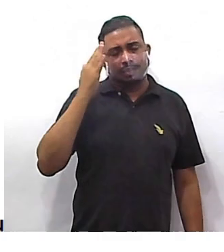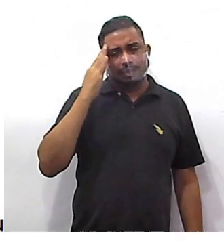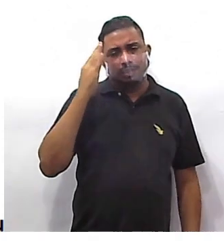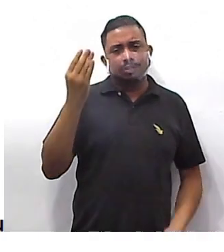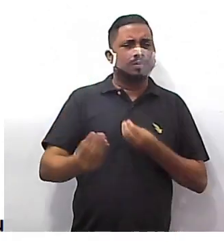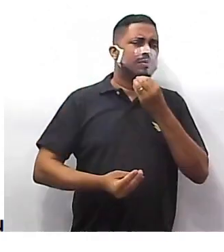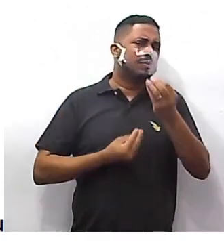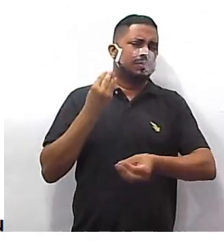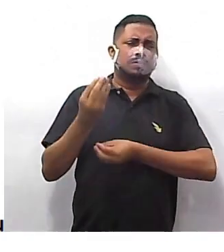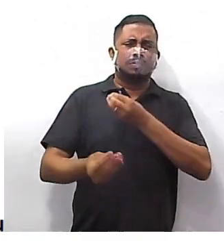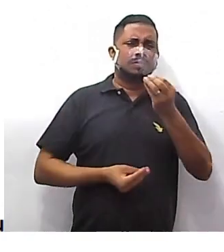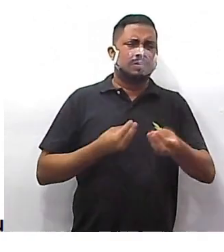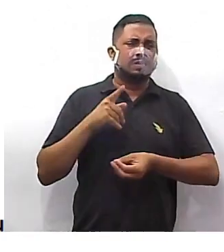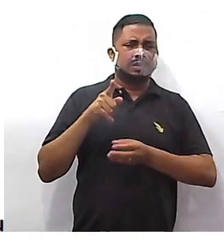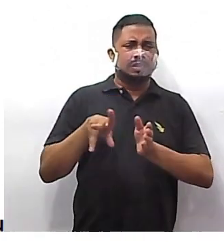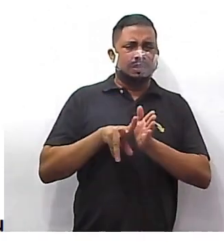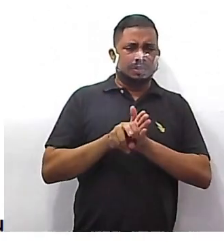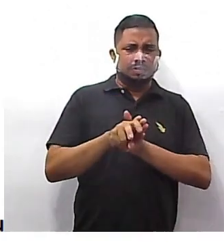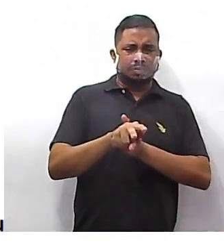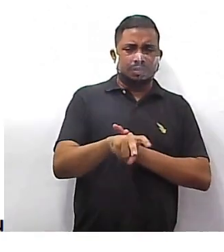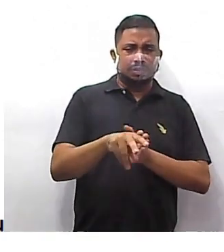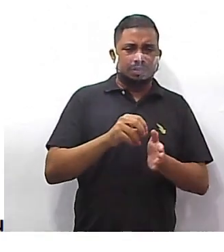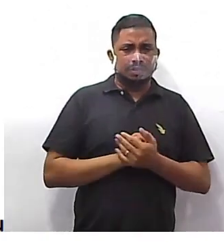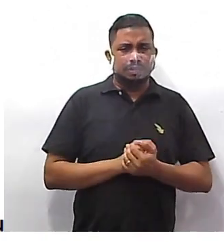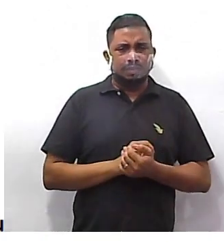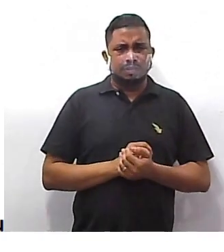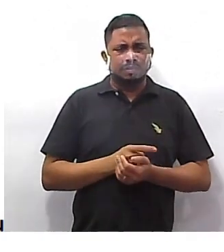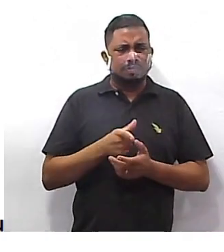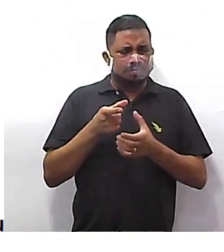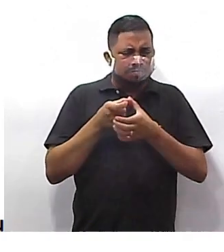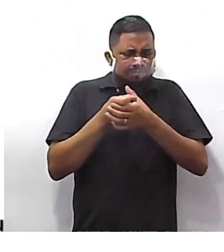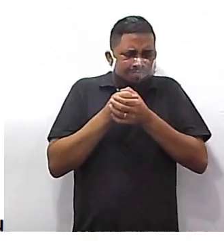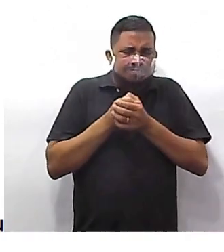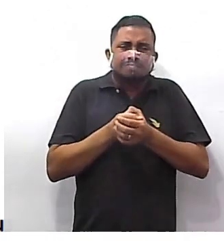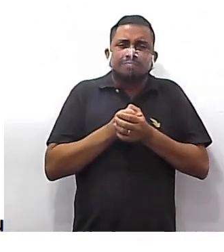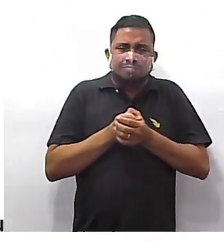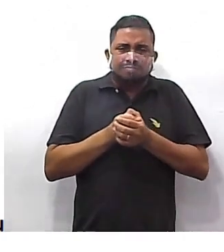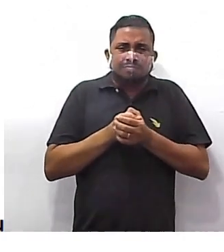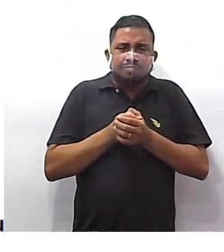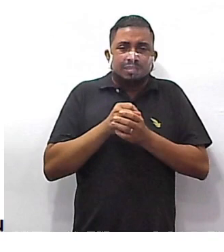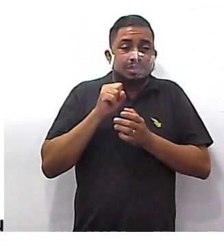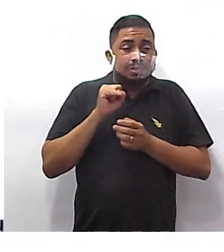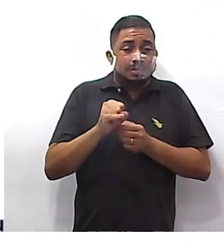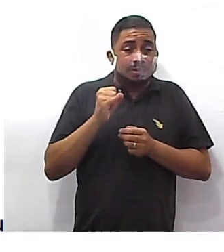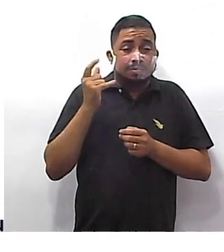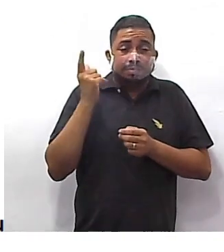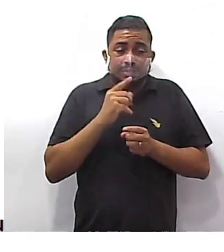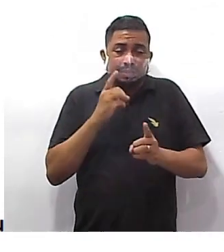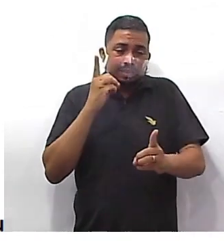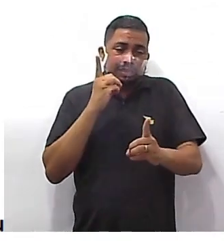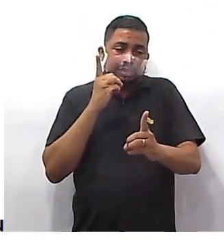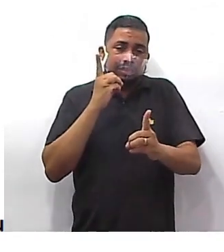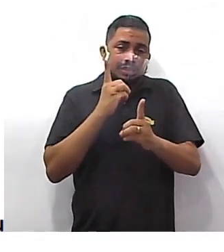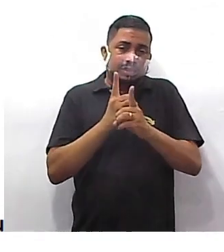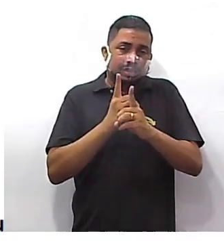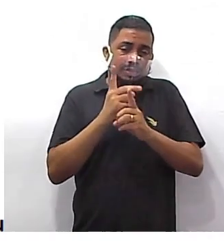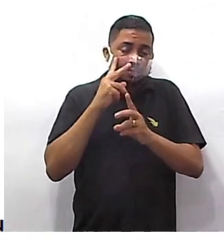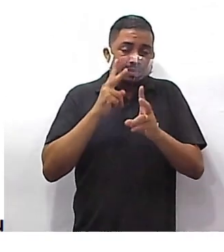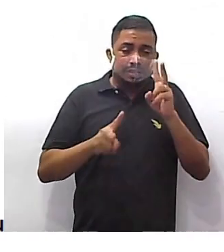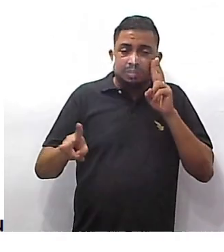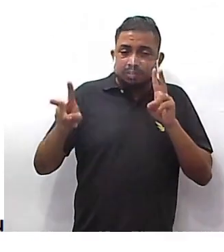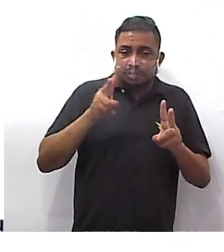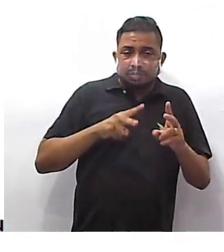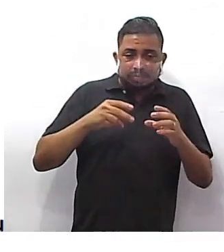como esse vírus, né, tão pequeno, né, que só pode ser identificado, visualizado